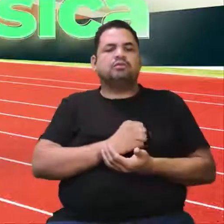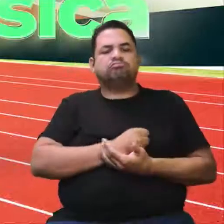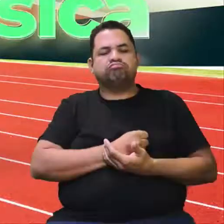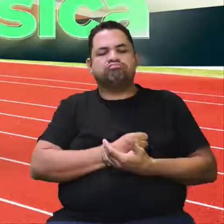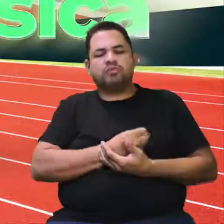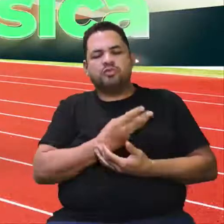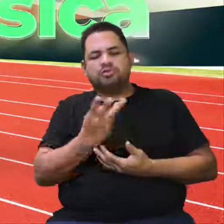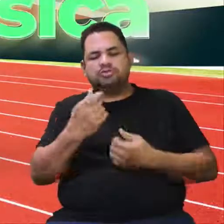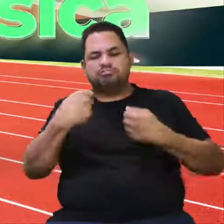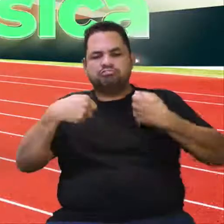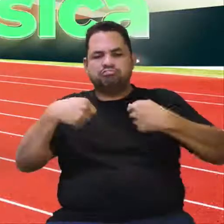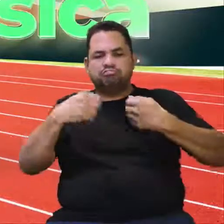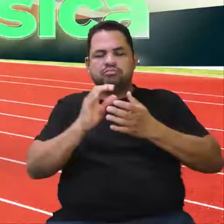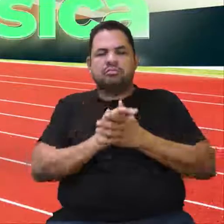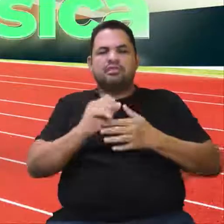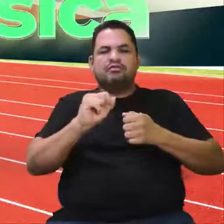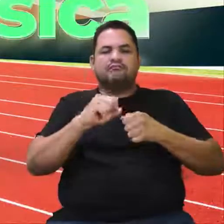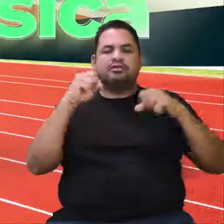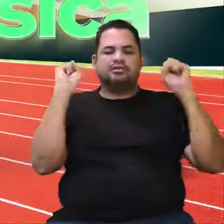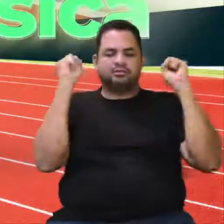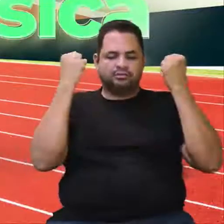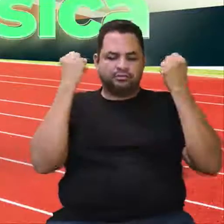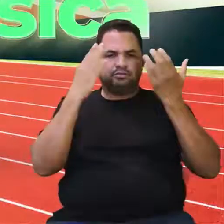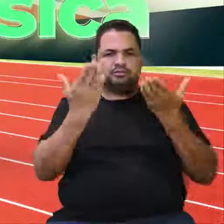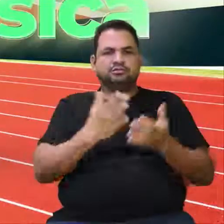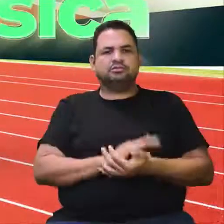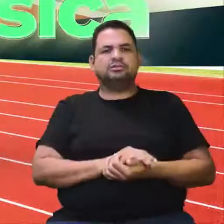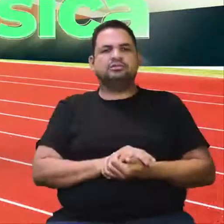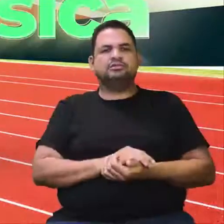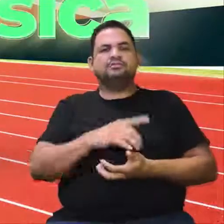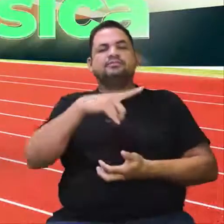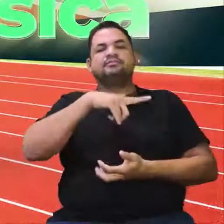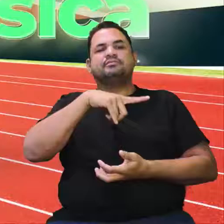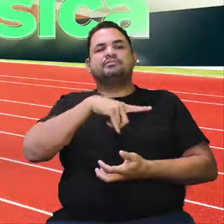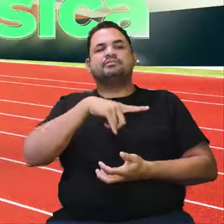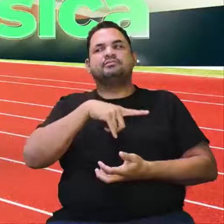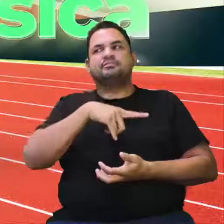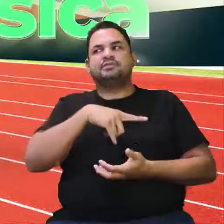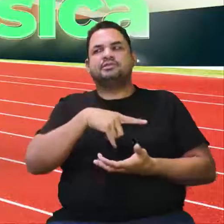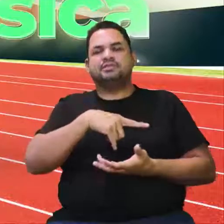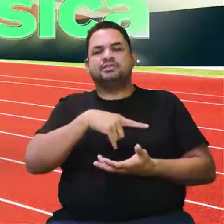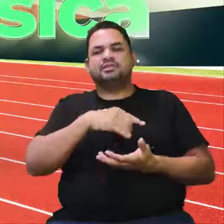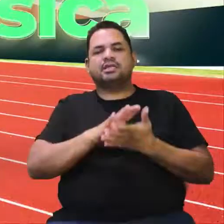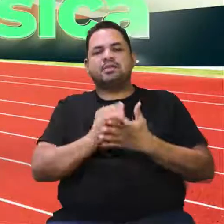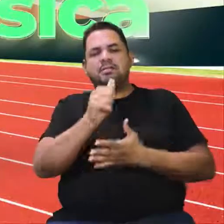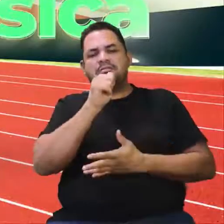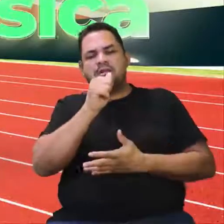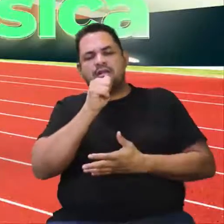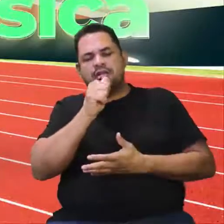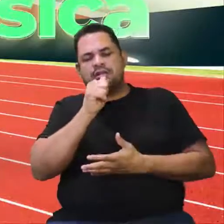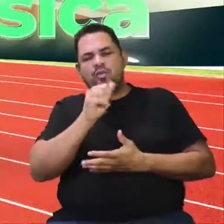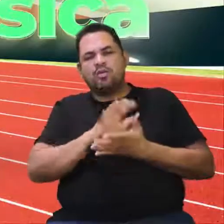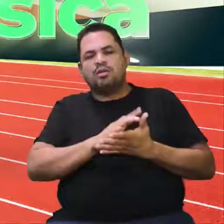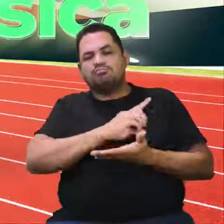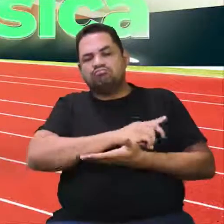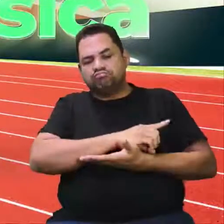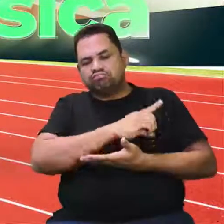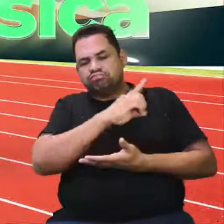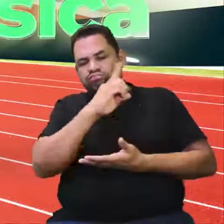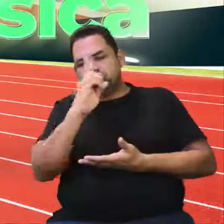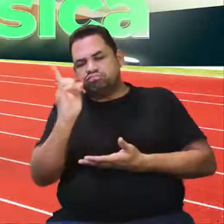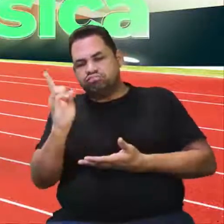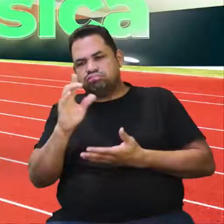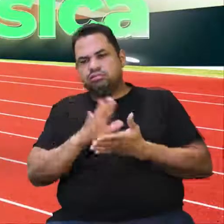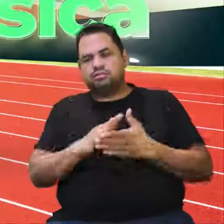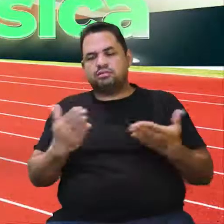necessária? Tem feito exercícios físicos regularmente? Tem feito ingesta de água várias vezes durante o dia,